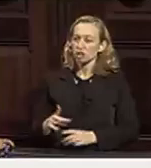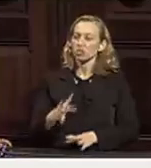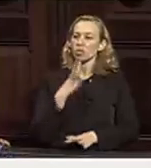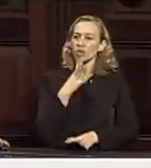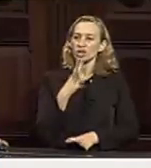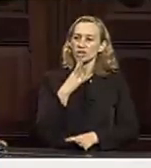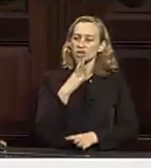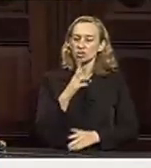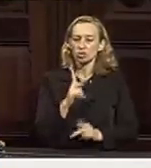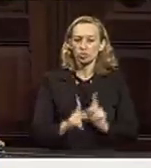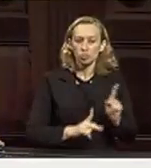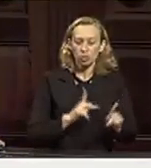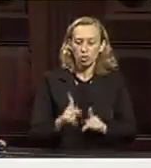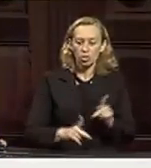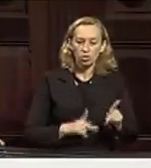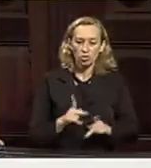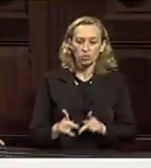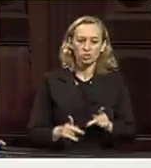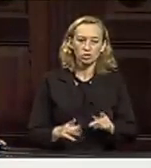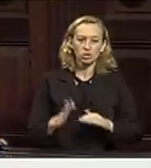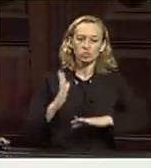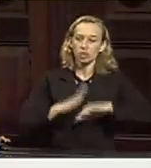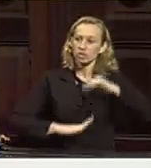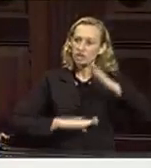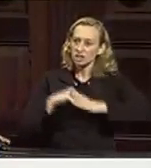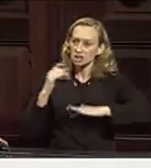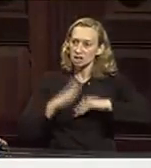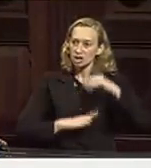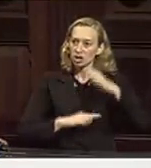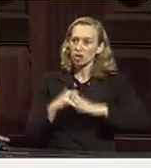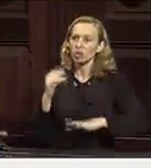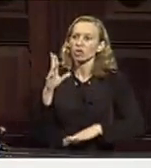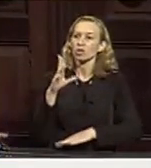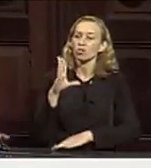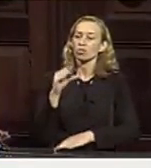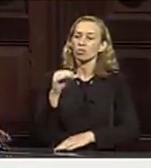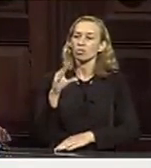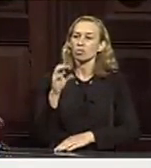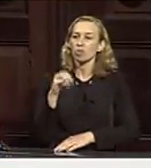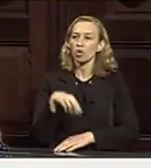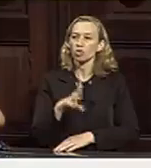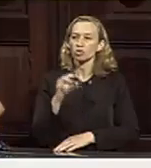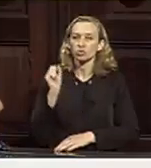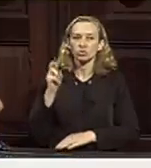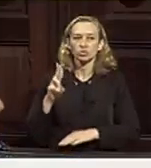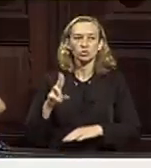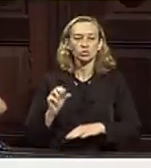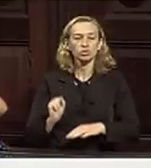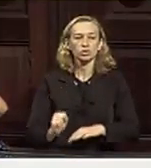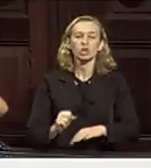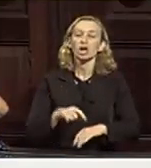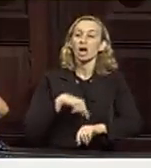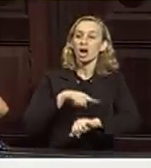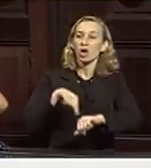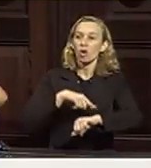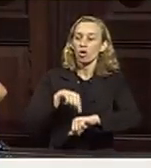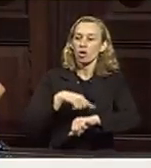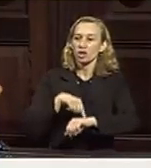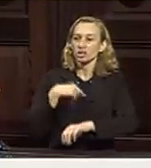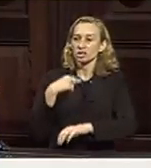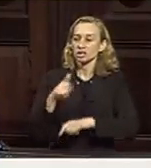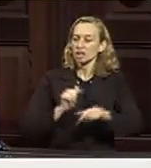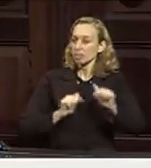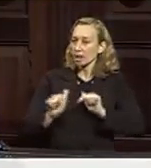reconhecido ao cargo, à gratificação, à jornada de trabalho, às condições de